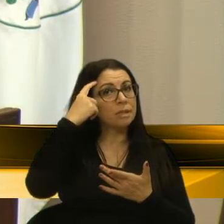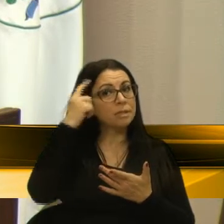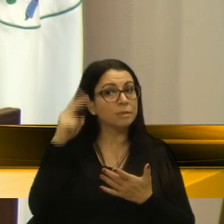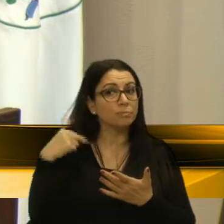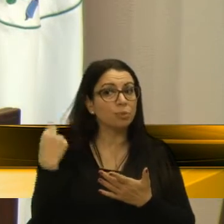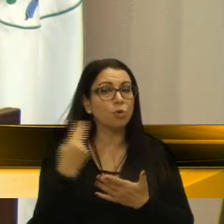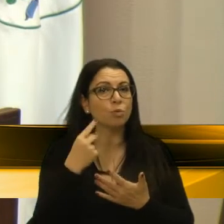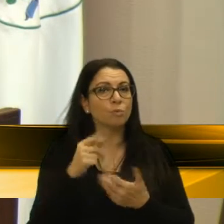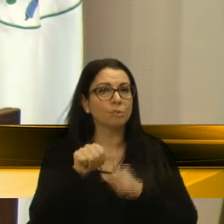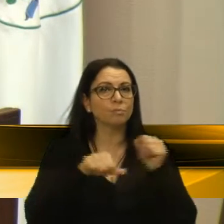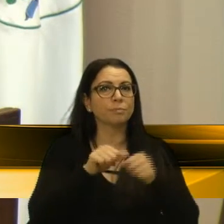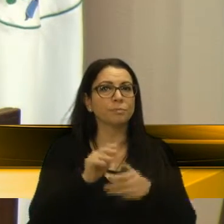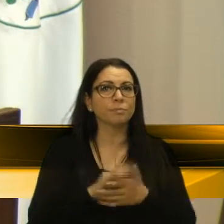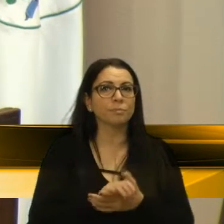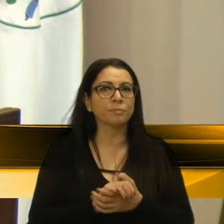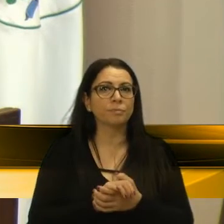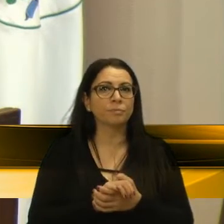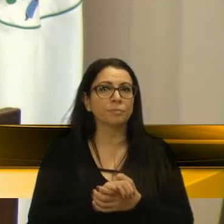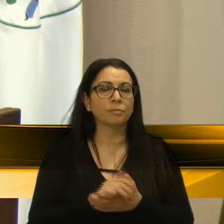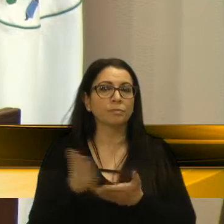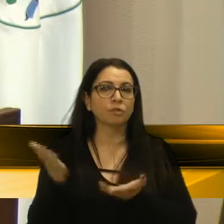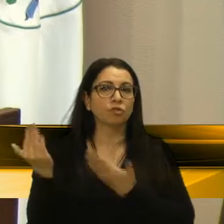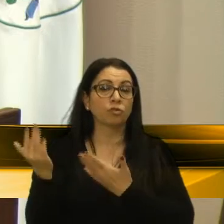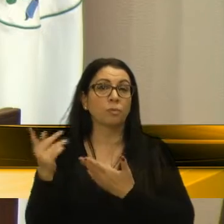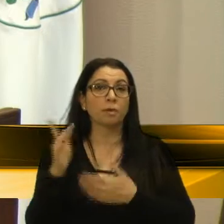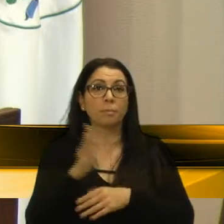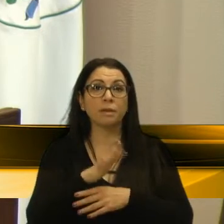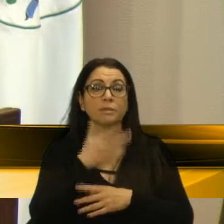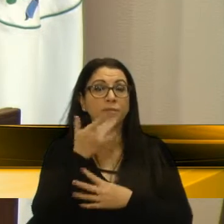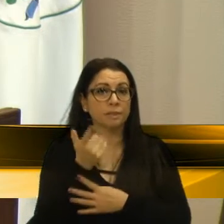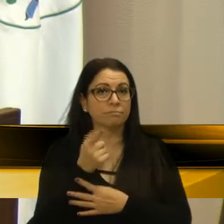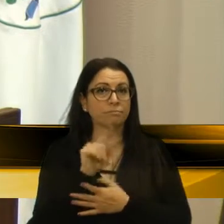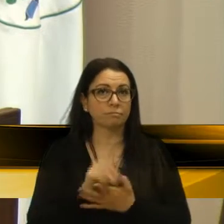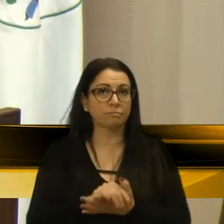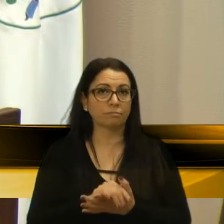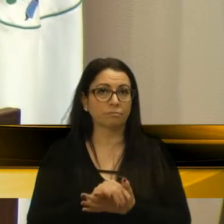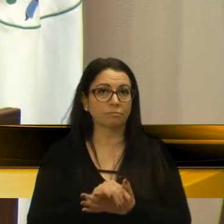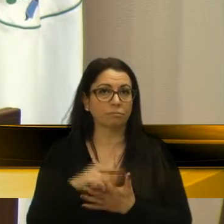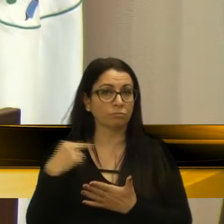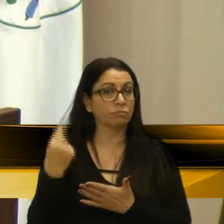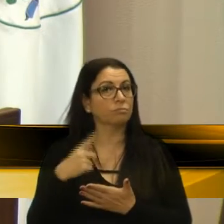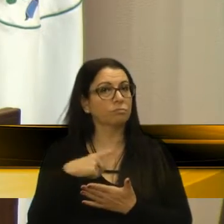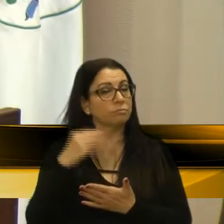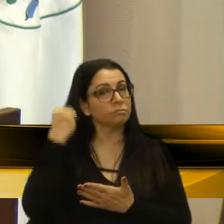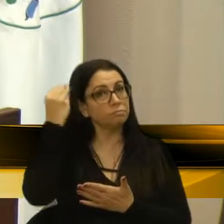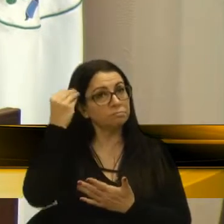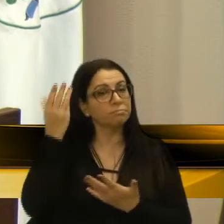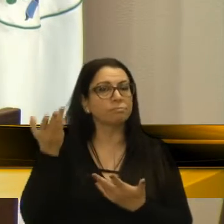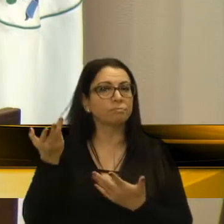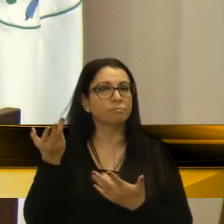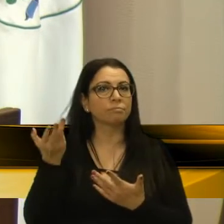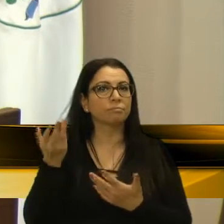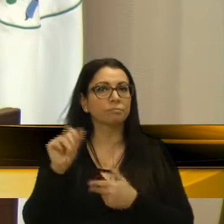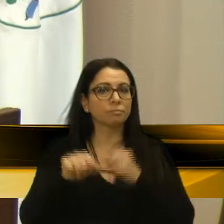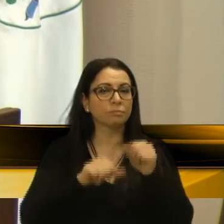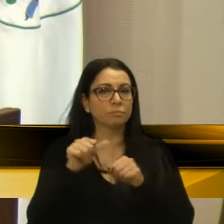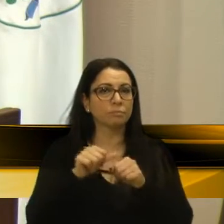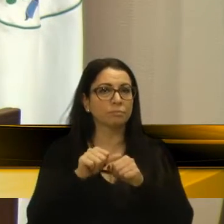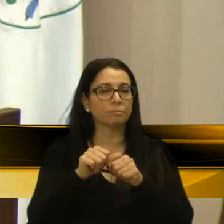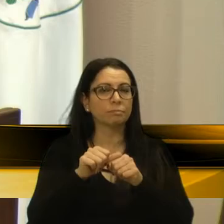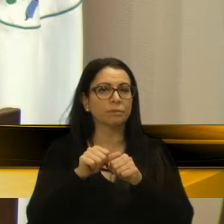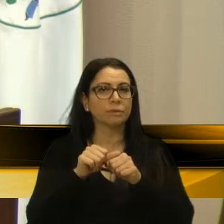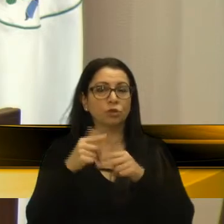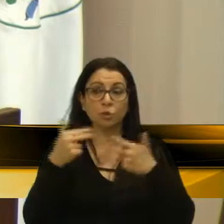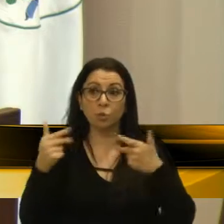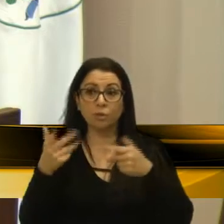que mudar, né? E o jovem tem mais facilidade nesse sentido, mas nós temos a experiência, então são mudanças de paradigma.